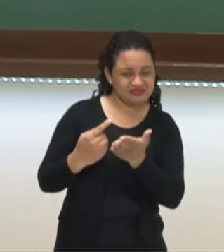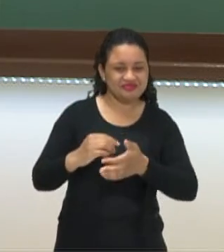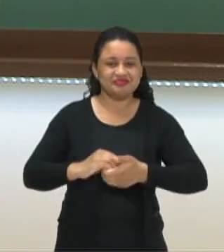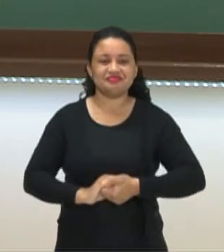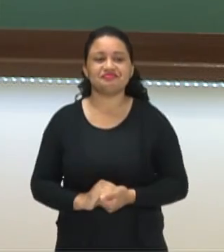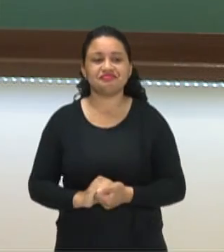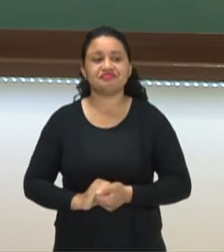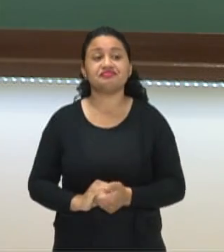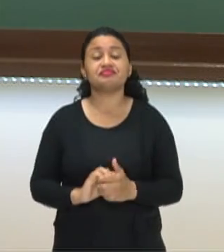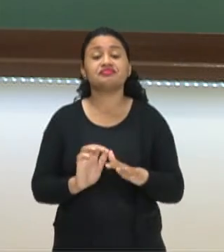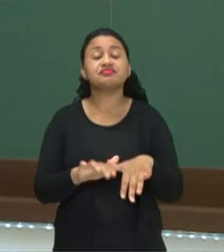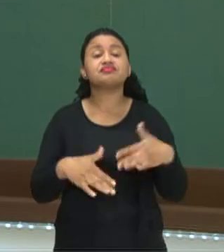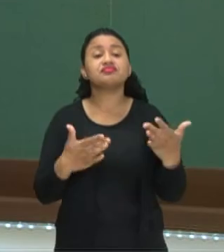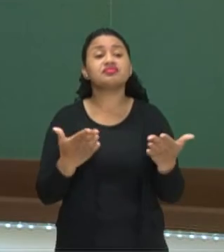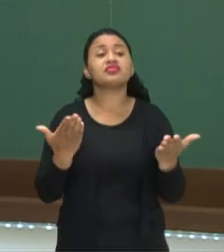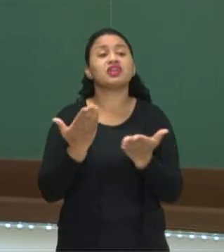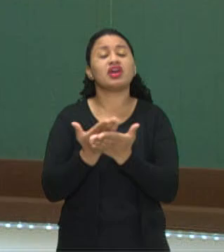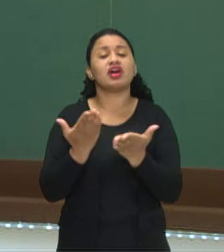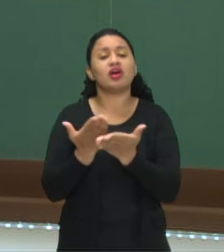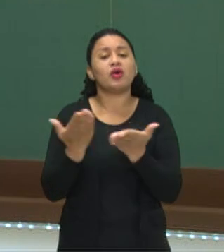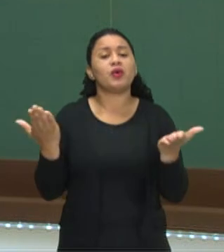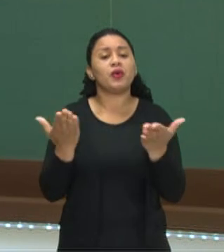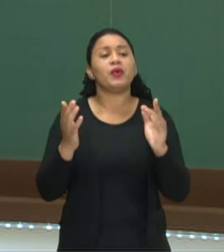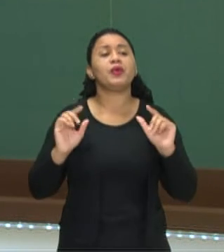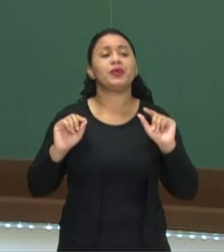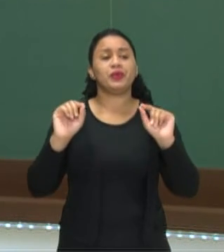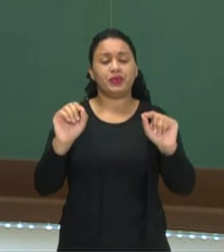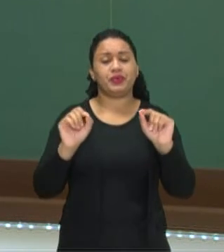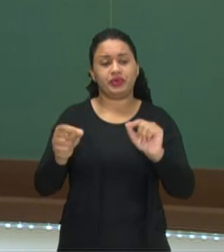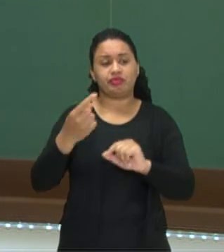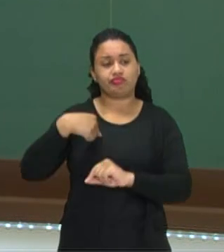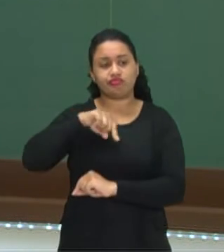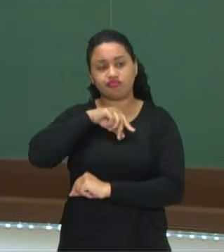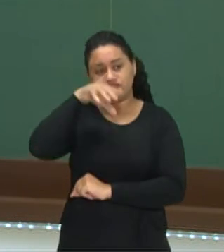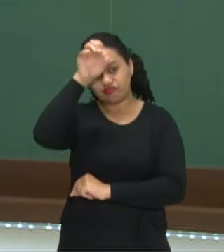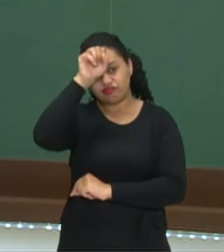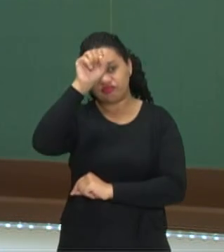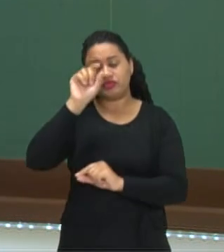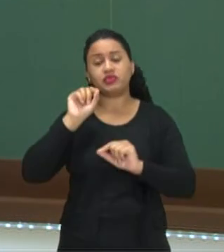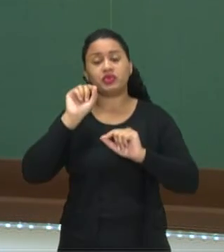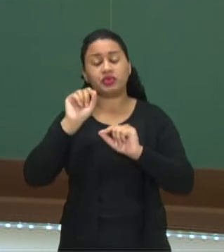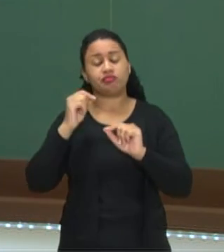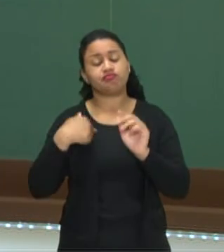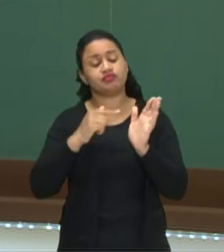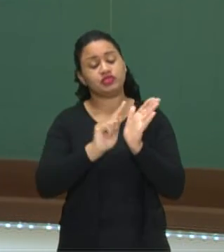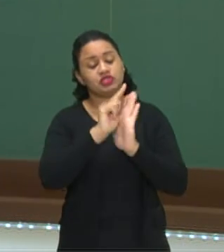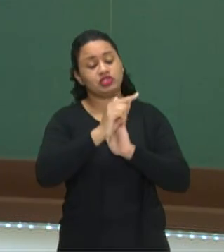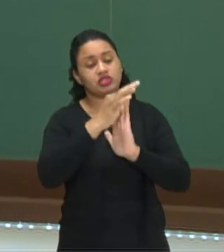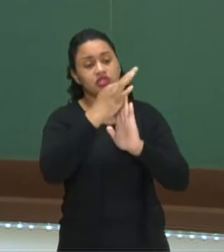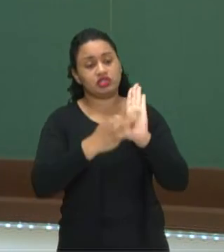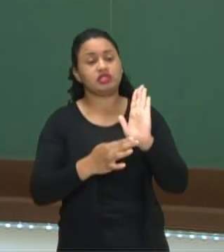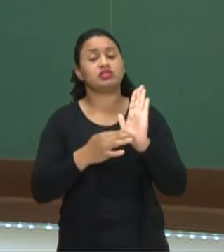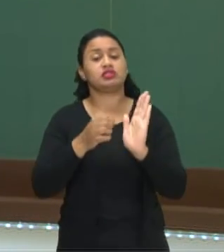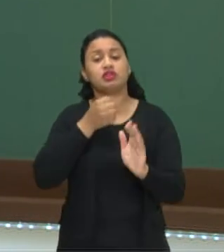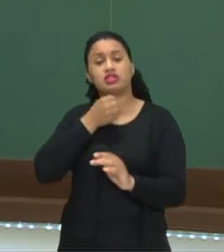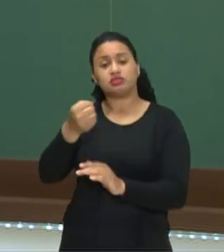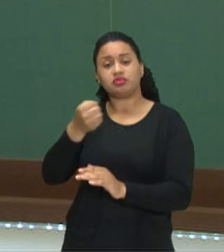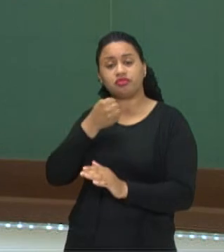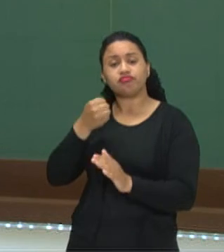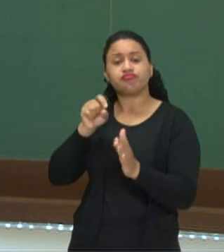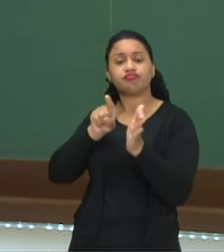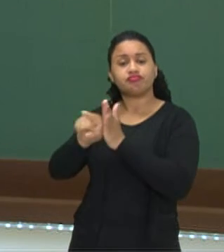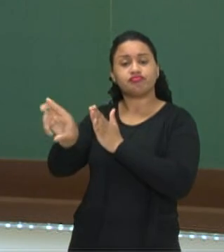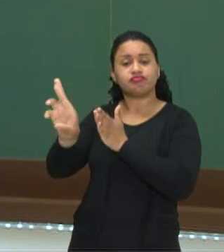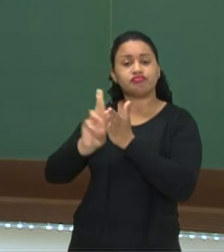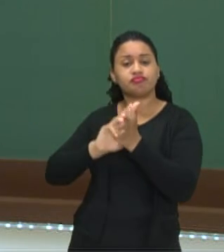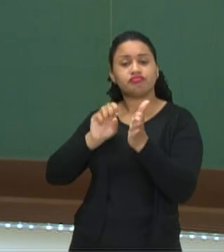Bom, pessoal, na nossa aula de hoje, nós trabalhamos com gênero textual